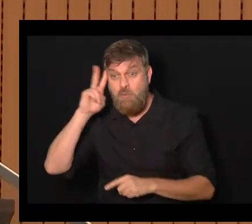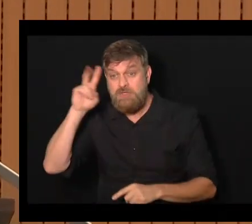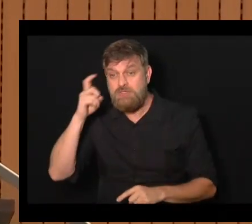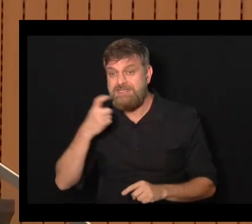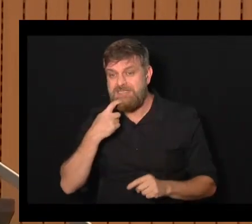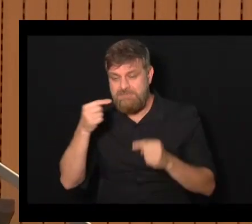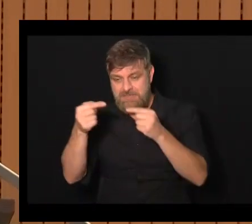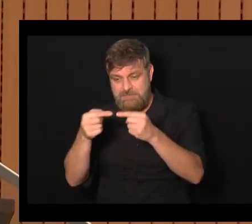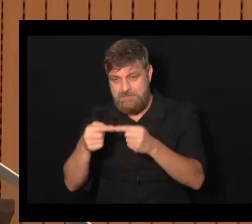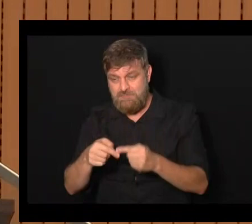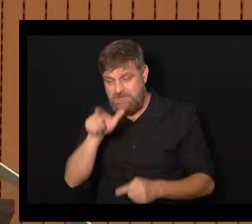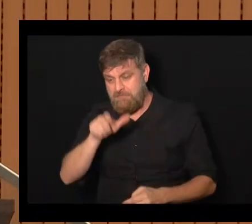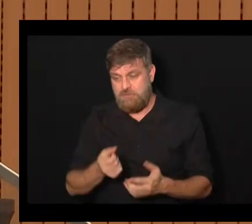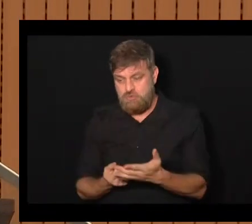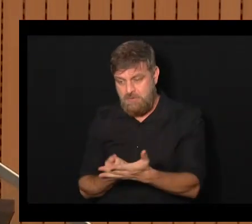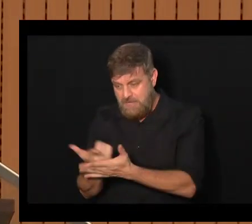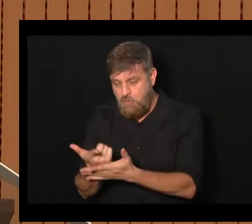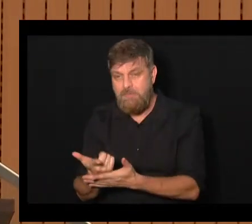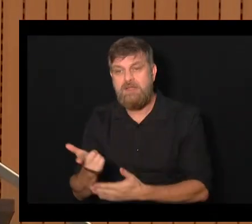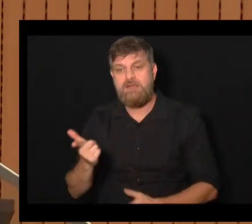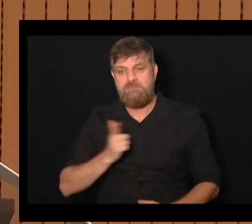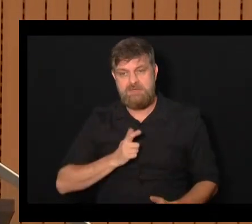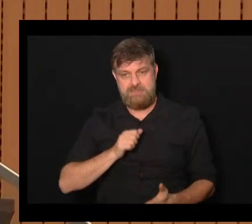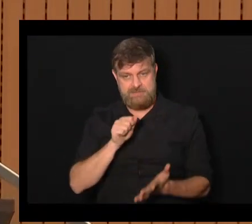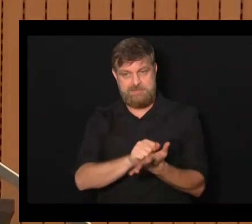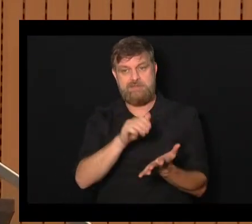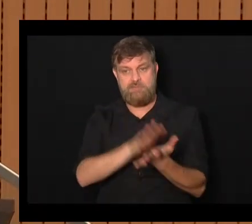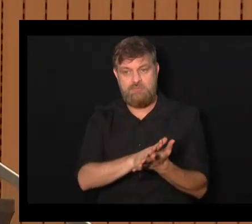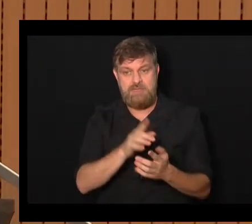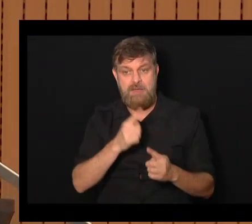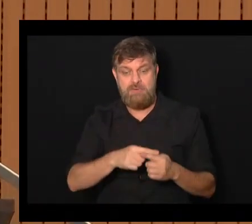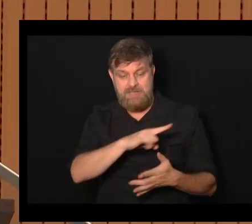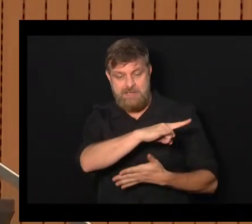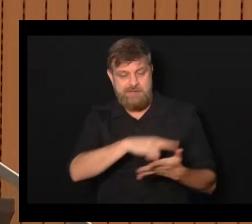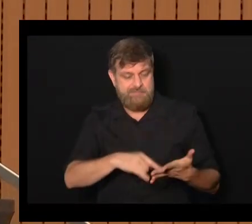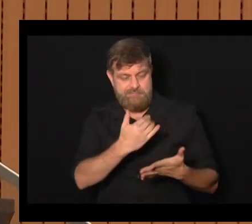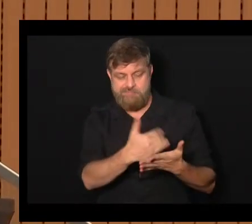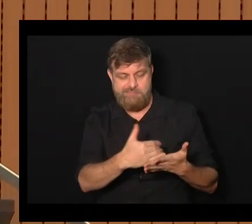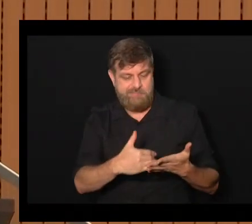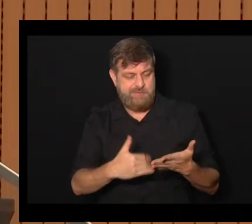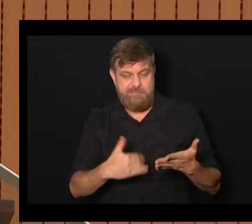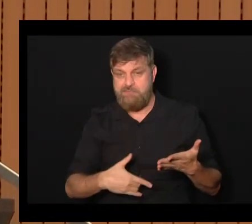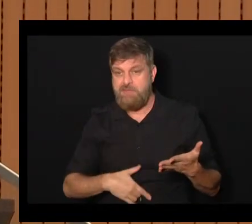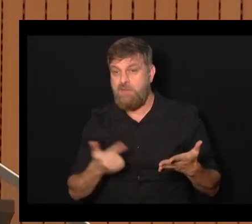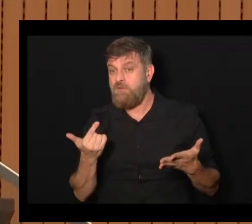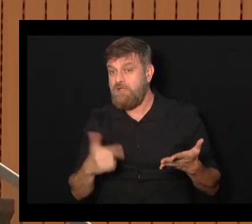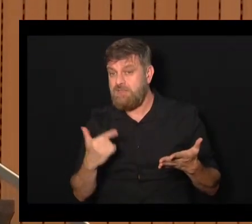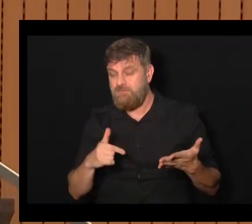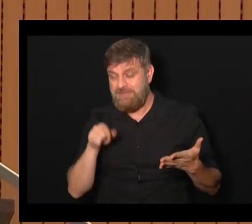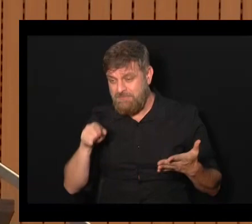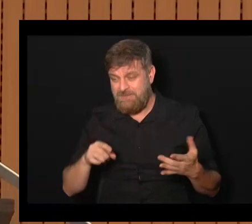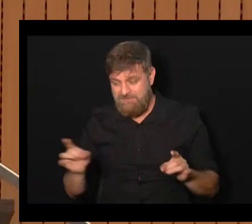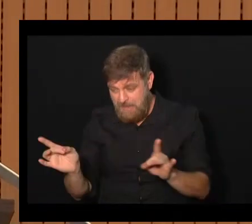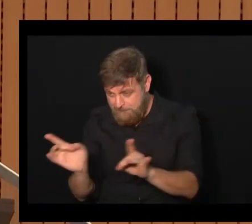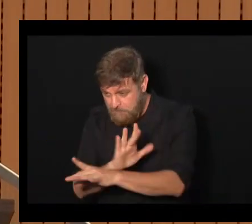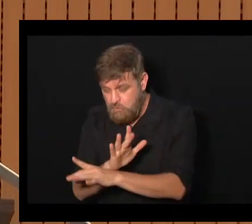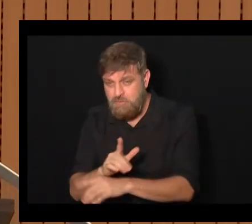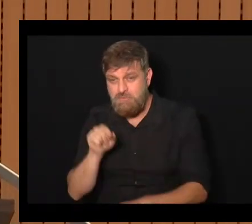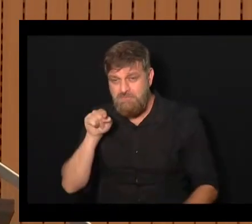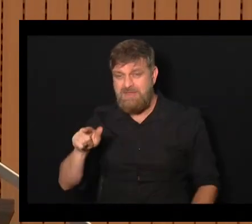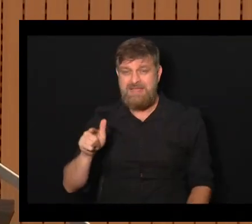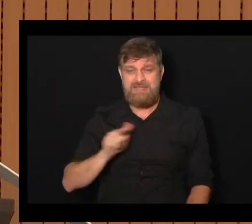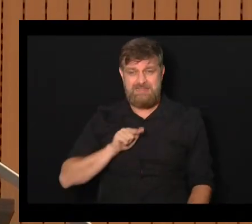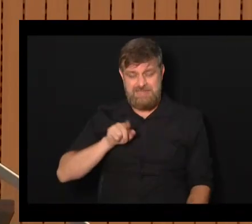o adquirente é penalizado pela não expedição do certificado de conclusão de sua obra na qual